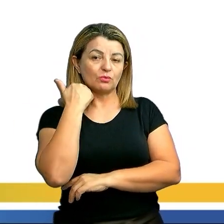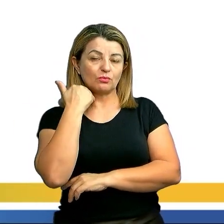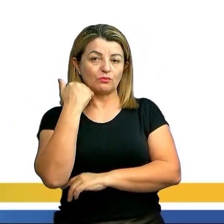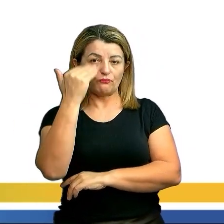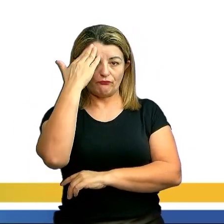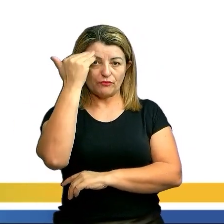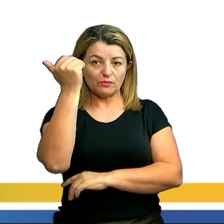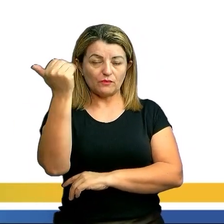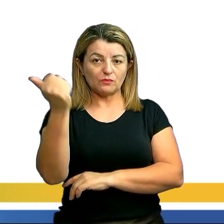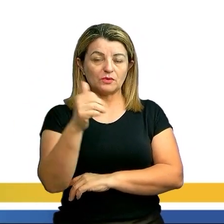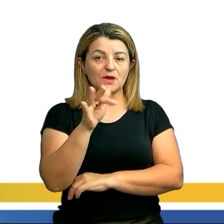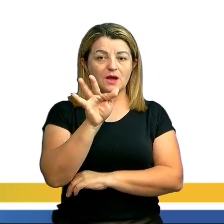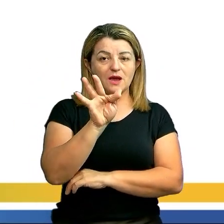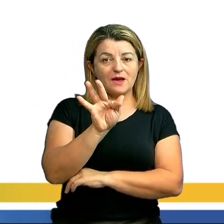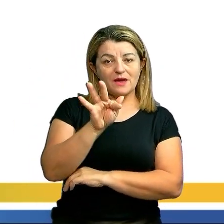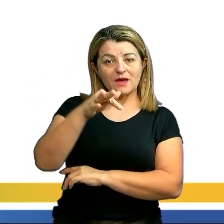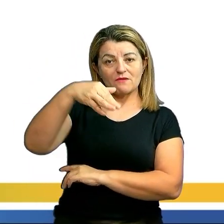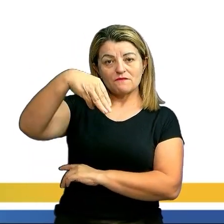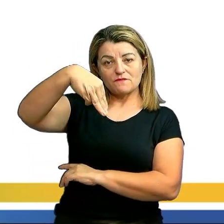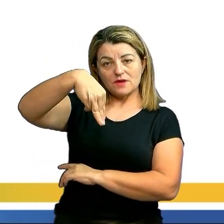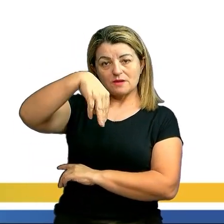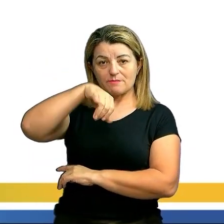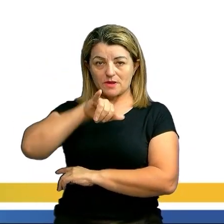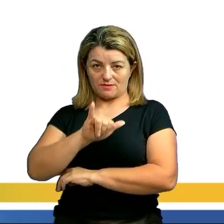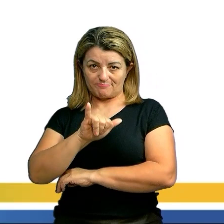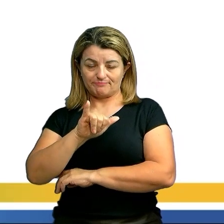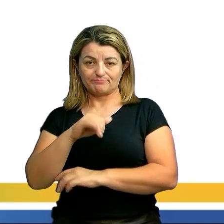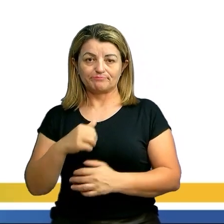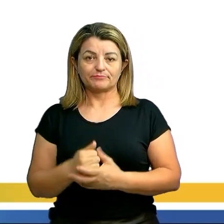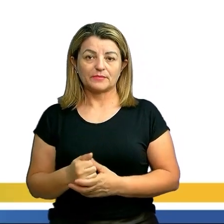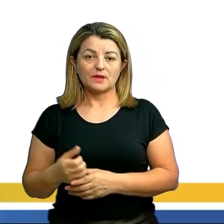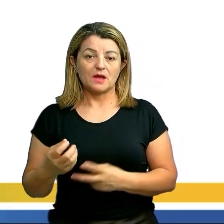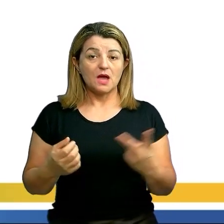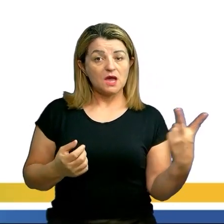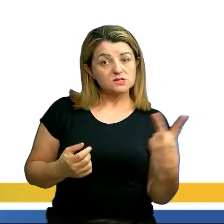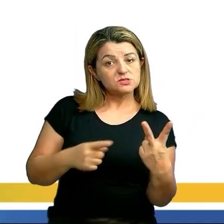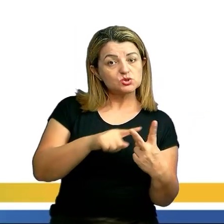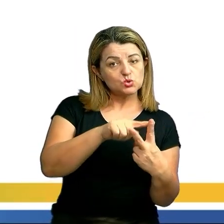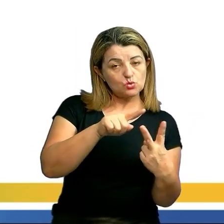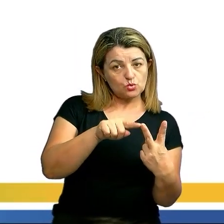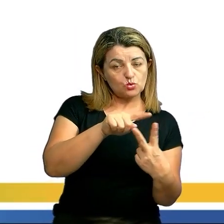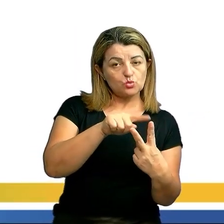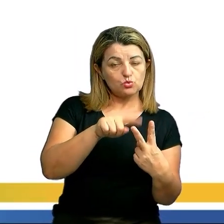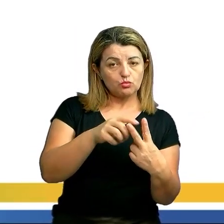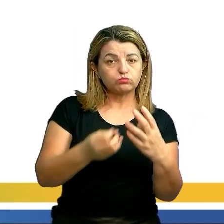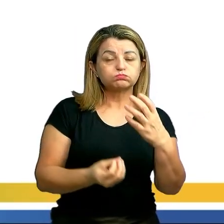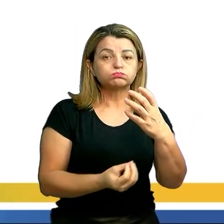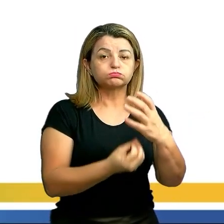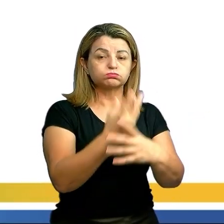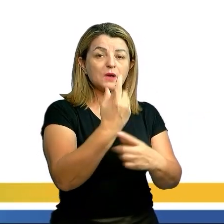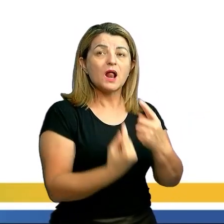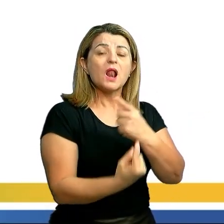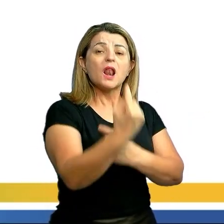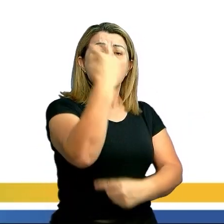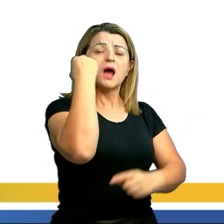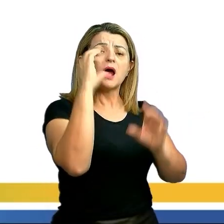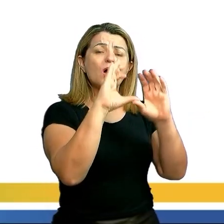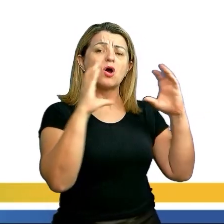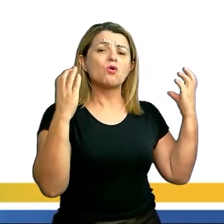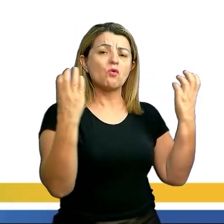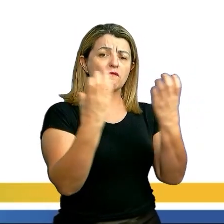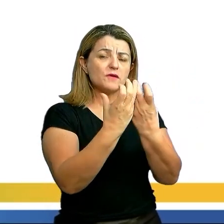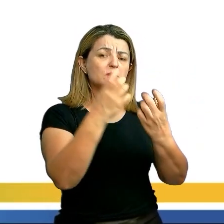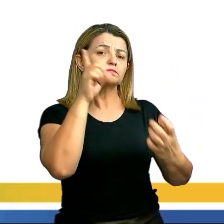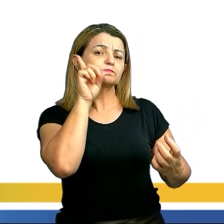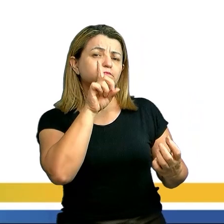famoso FMI, Fundo Monetário Internacional. Esses dois foram criados lá na Conferência de Bretton Woods, nos